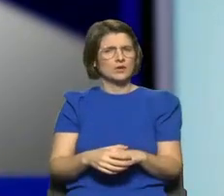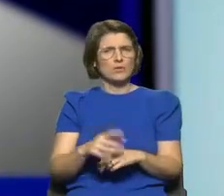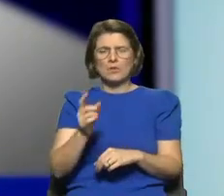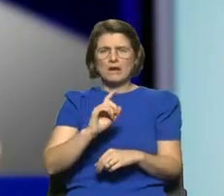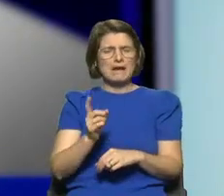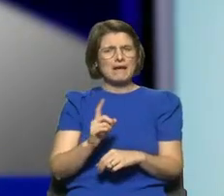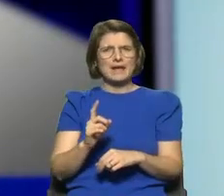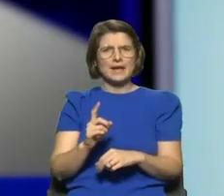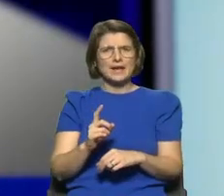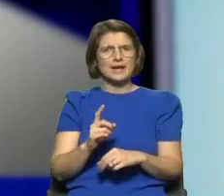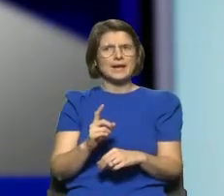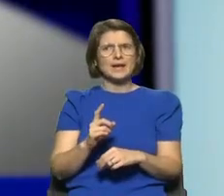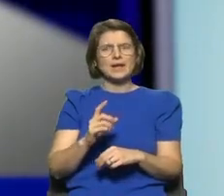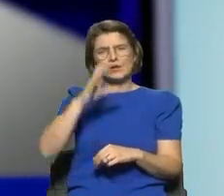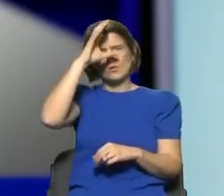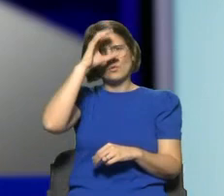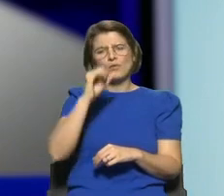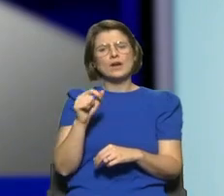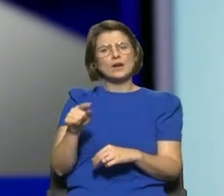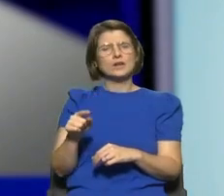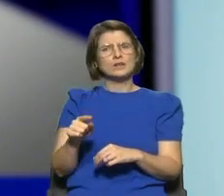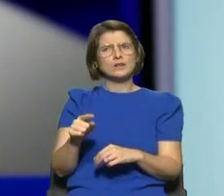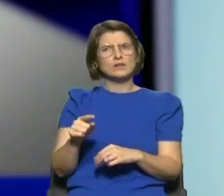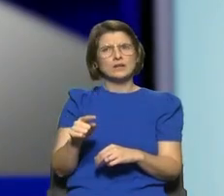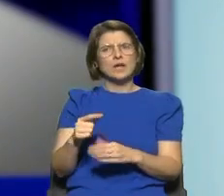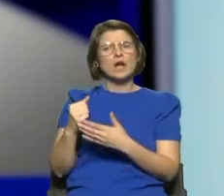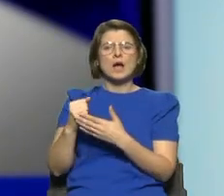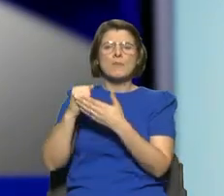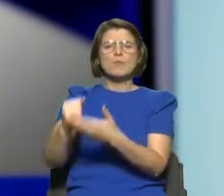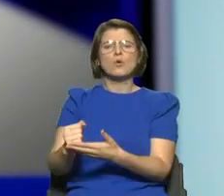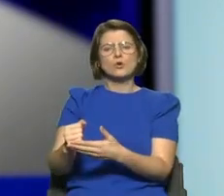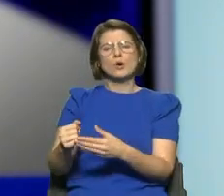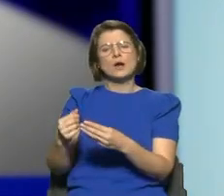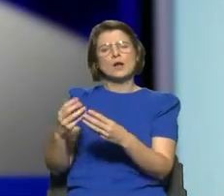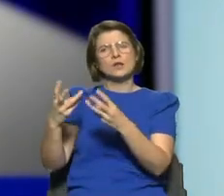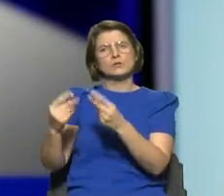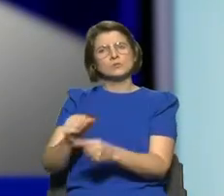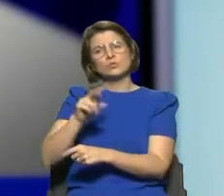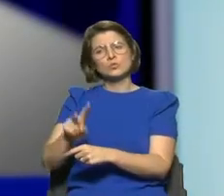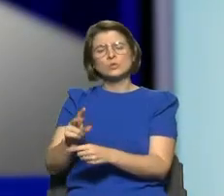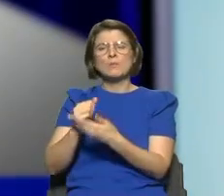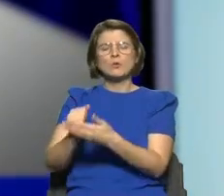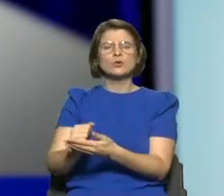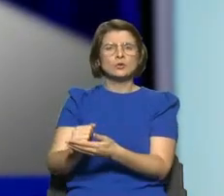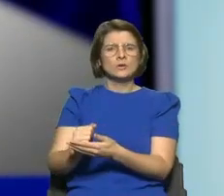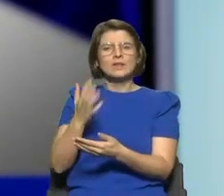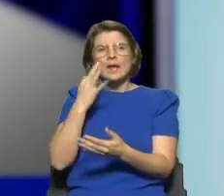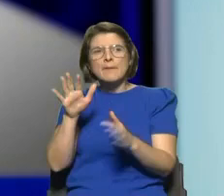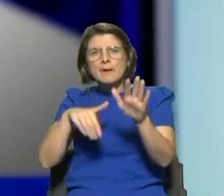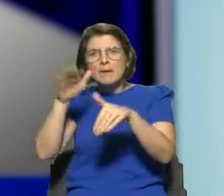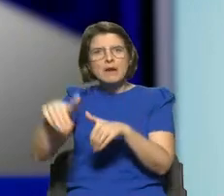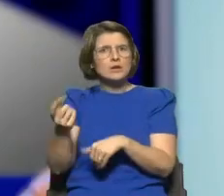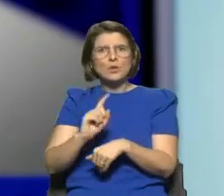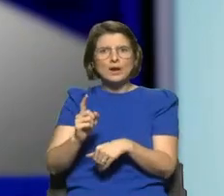só da incapacidade do governo de ganhar apoios para um novo segunda tentativa não nós estamos a falar inclusive